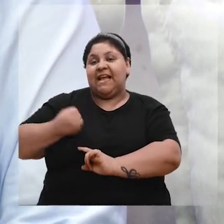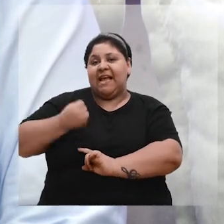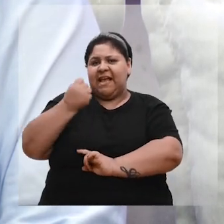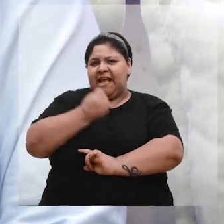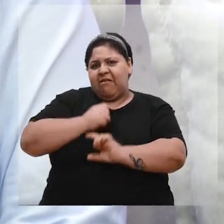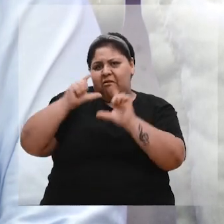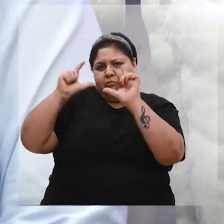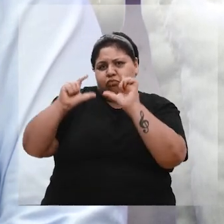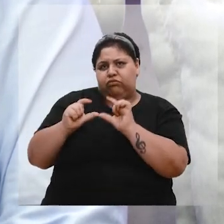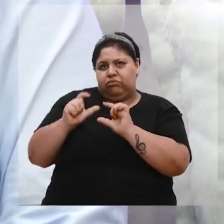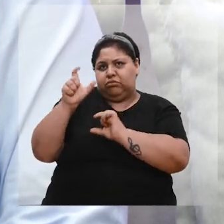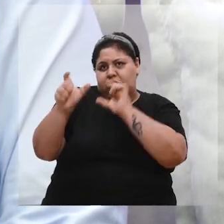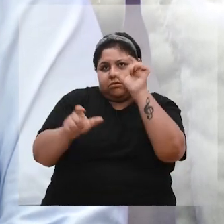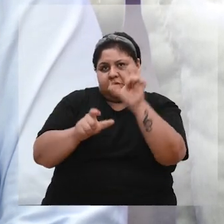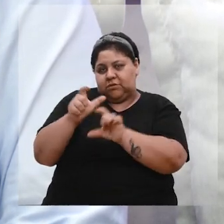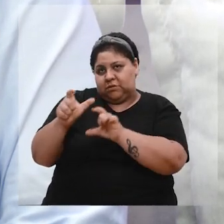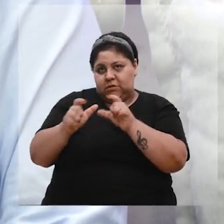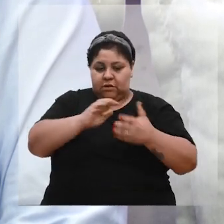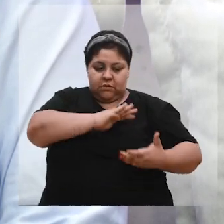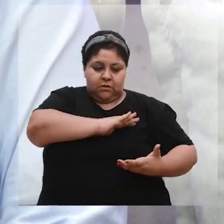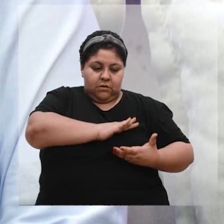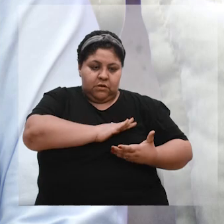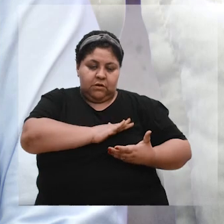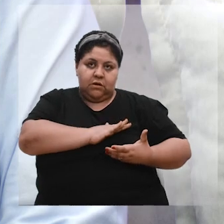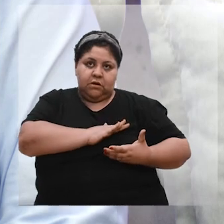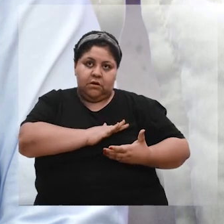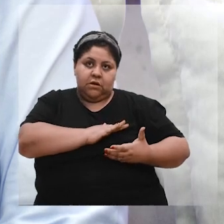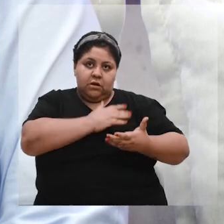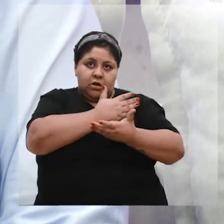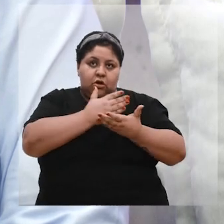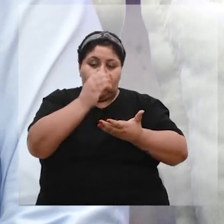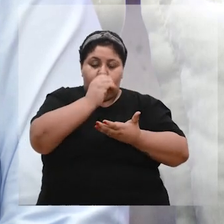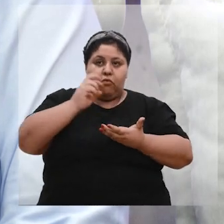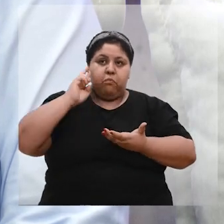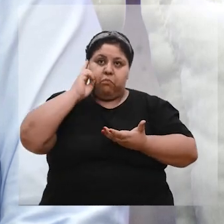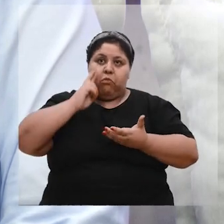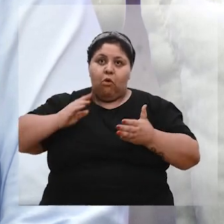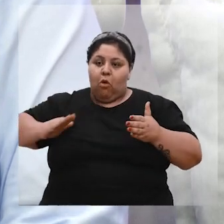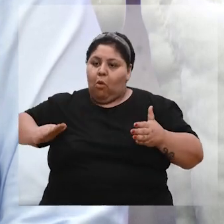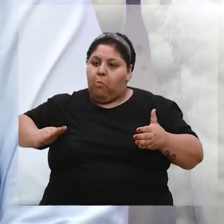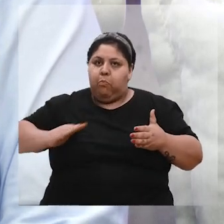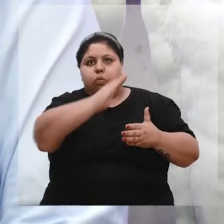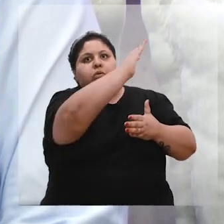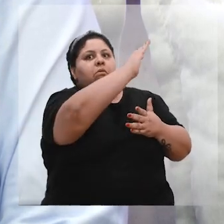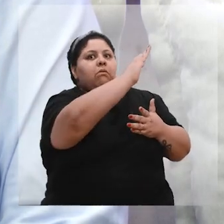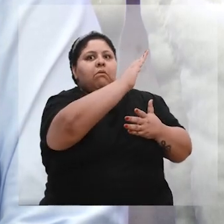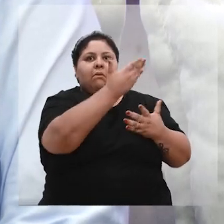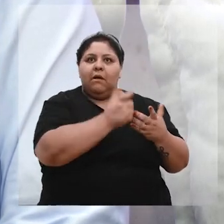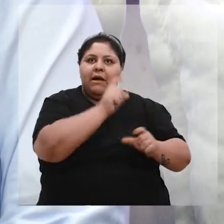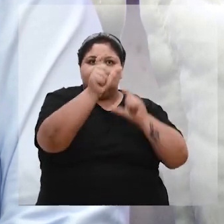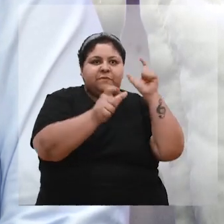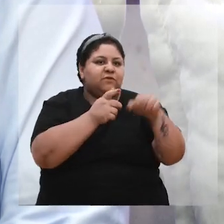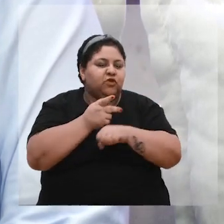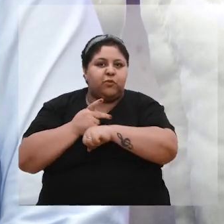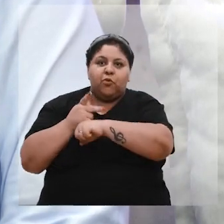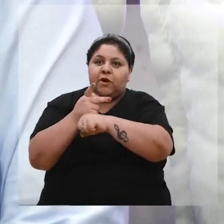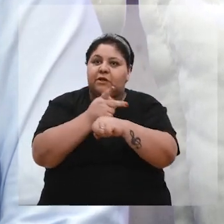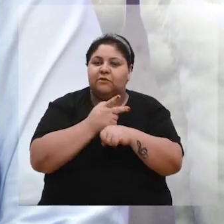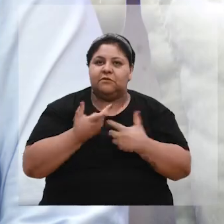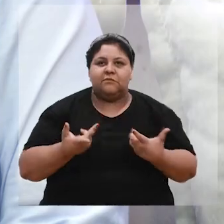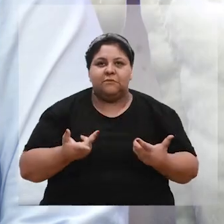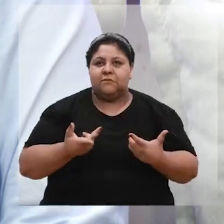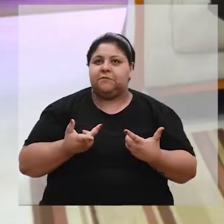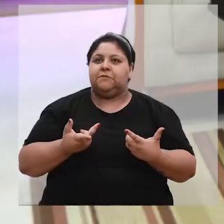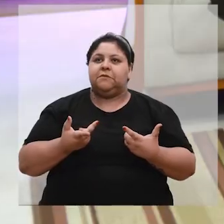uns índices bem baixinhos das pessoas que fazem mamografia. Daí vem o Outubro Rosa, é assim, sobe, sabe? As pessoas